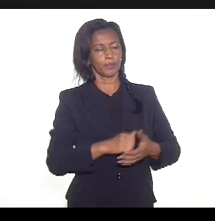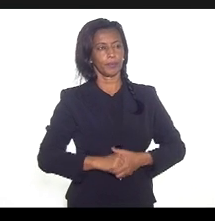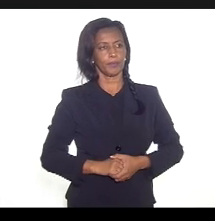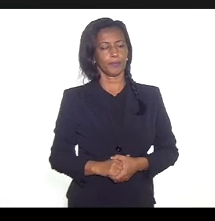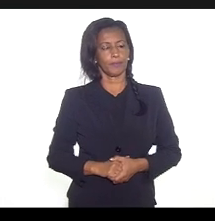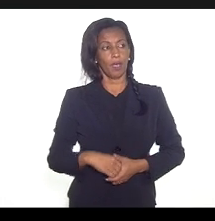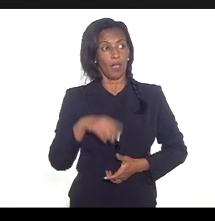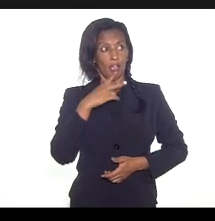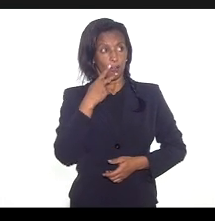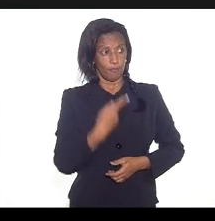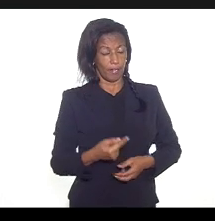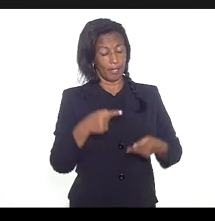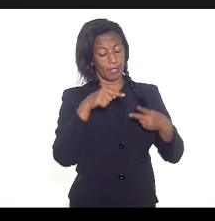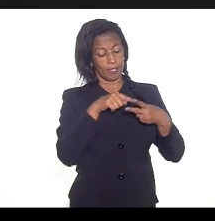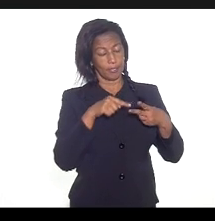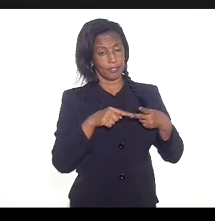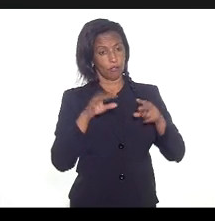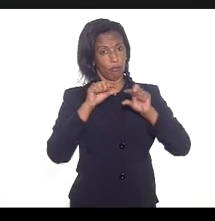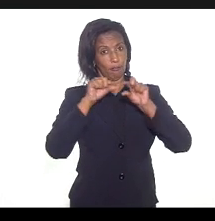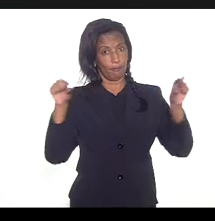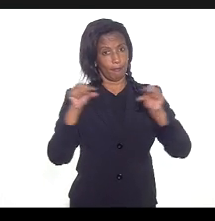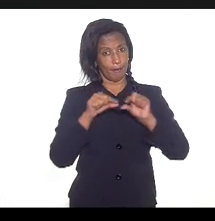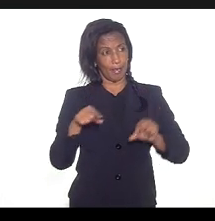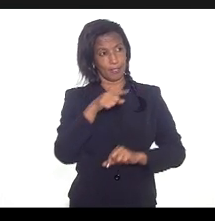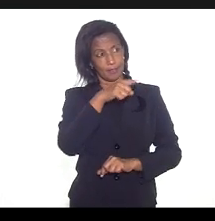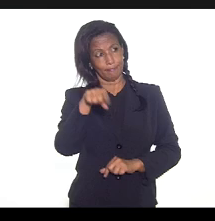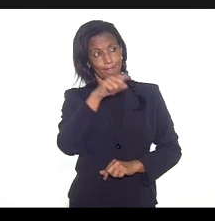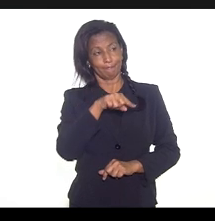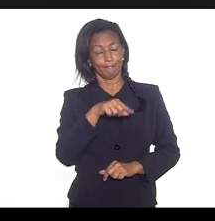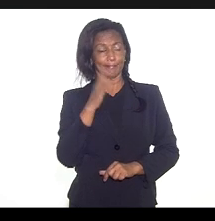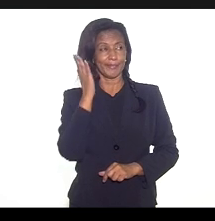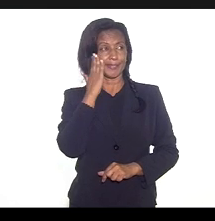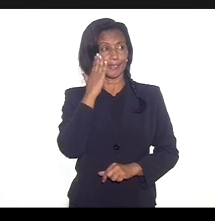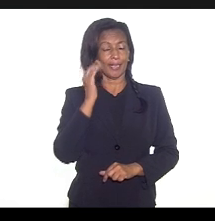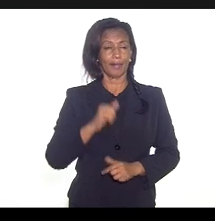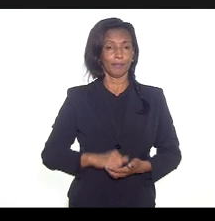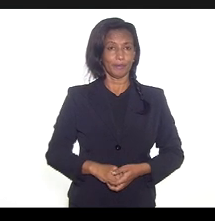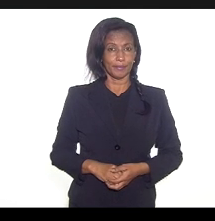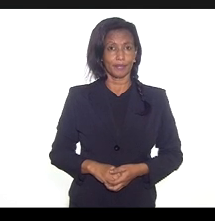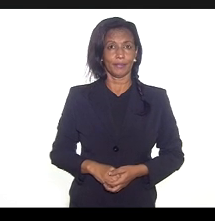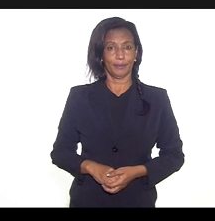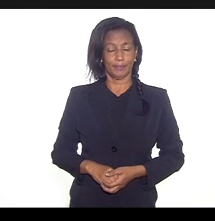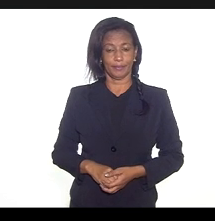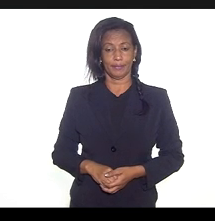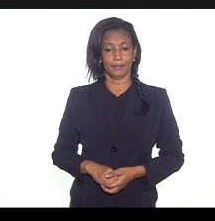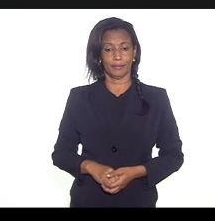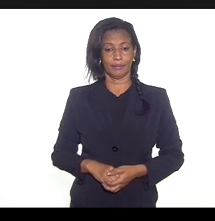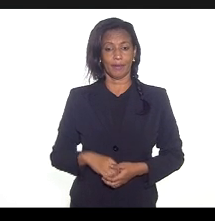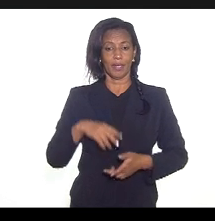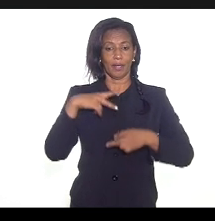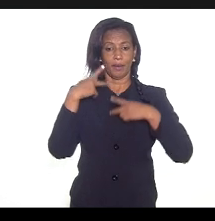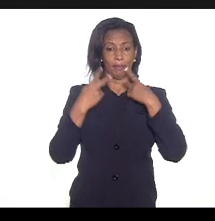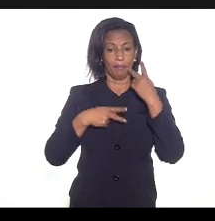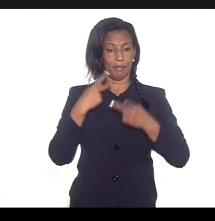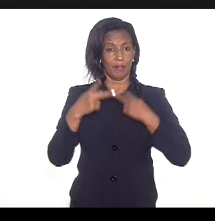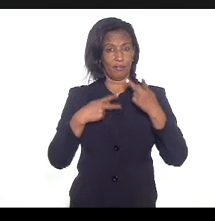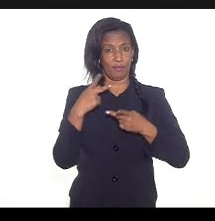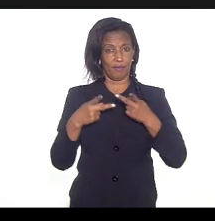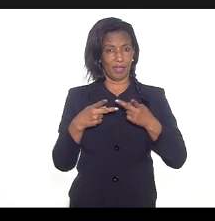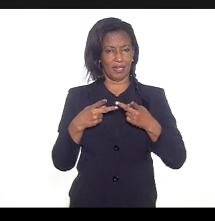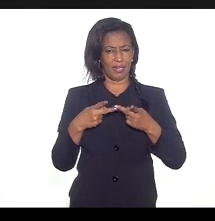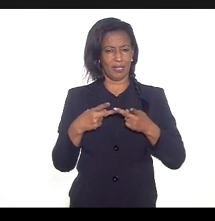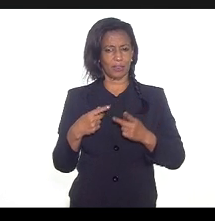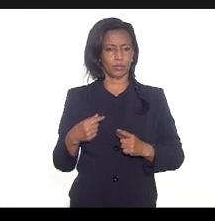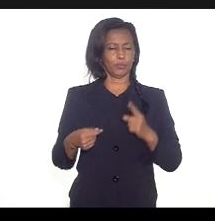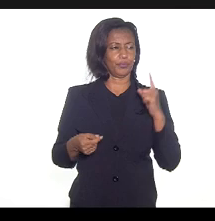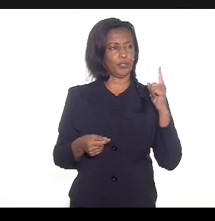falei essas duas frases, acho que todo mundo identificou, né? E para falar sobre o levante